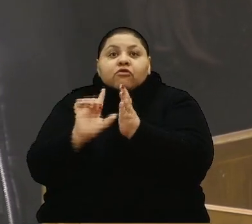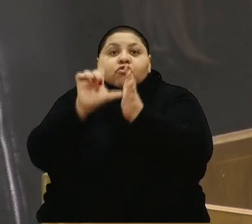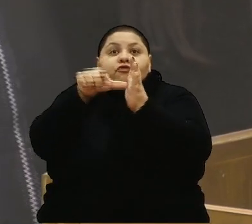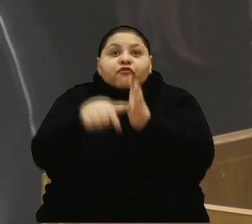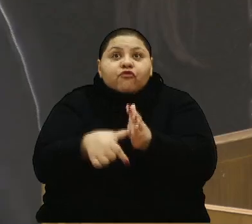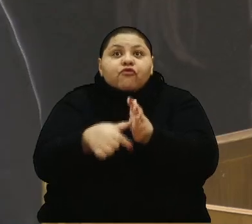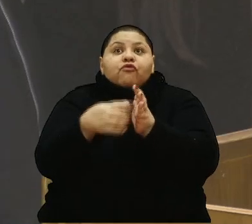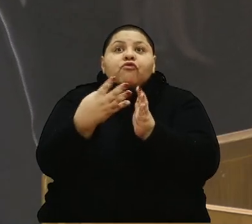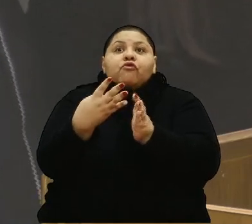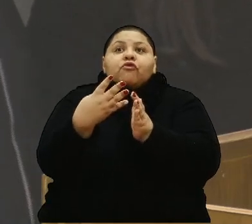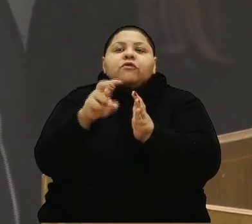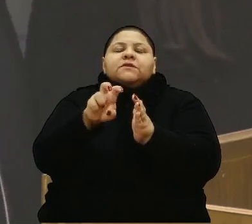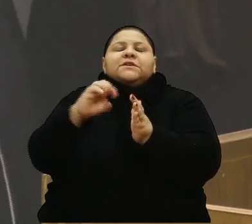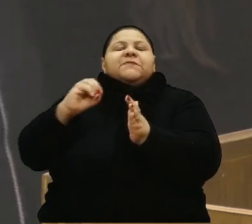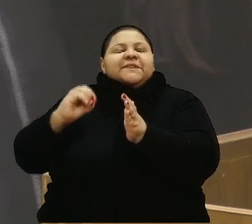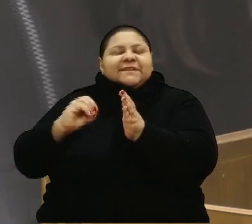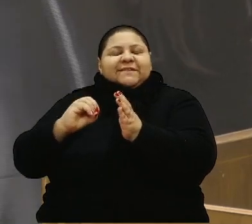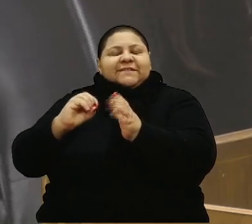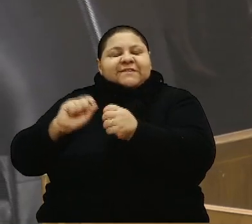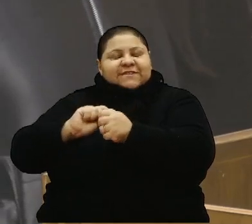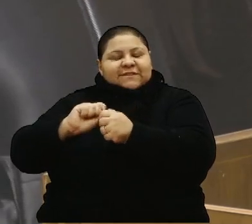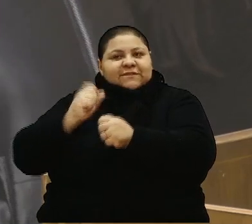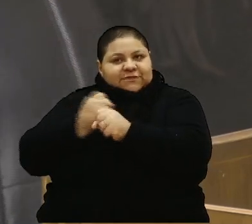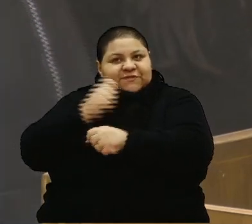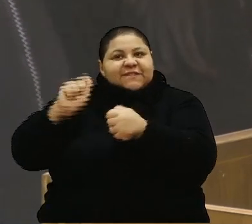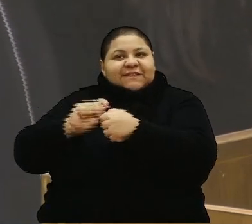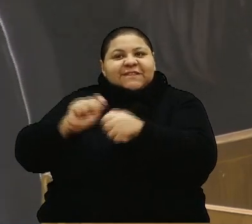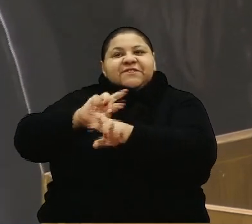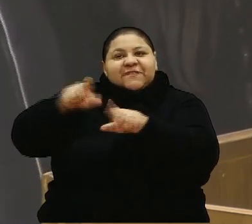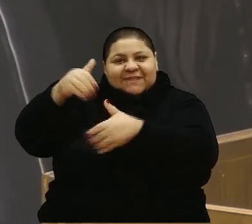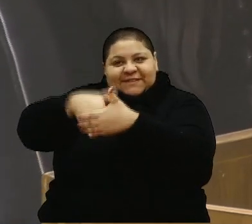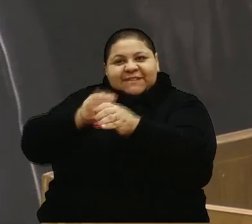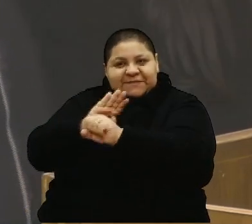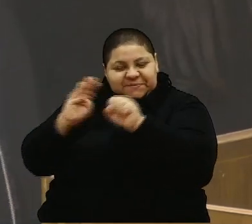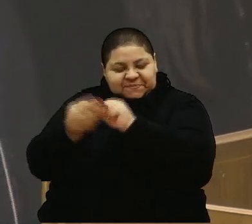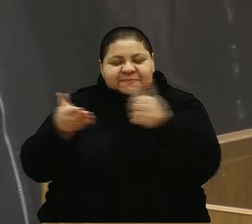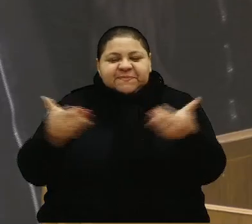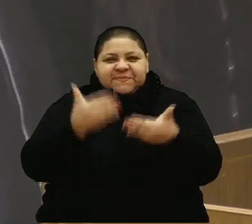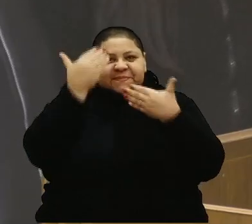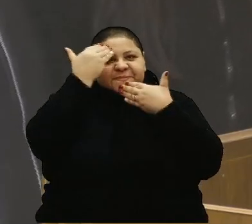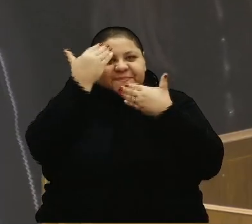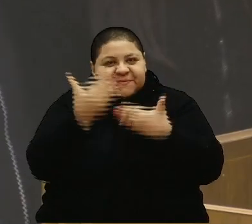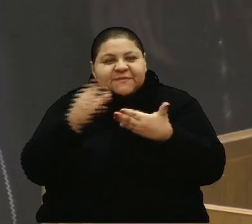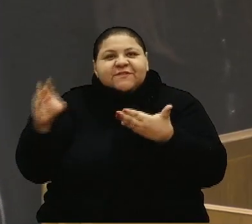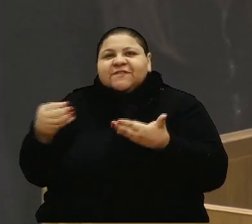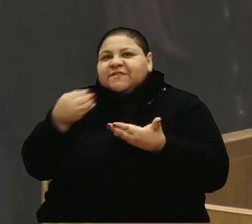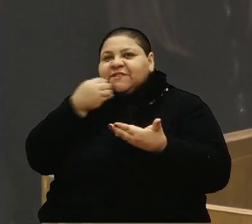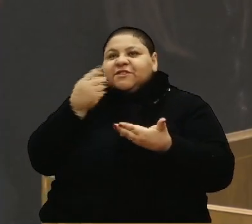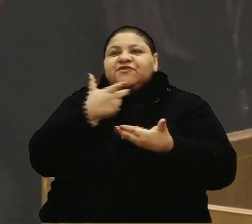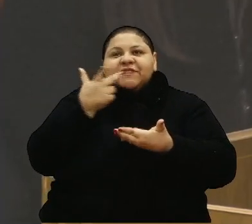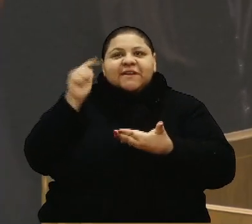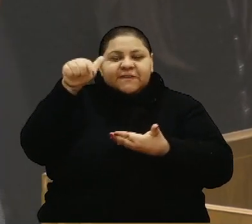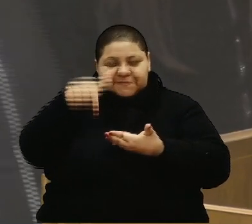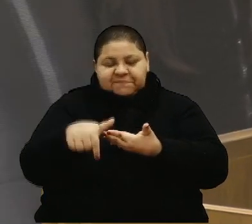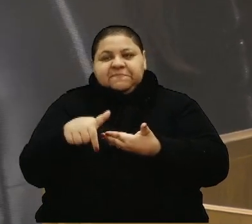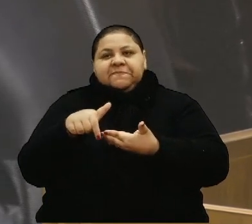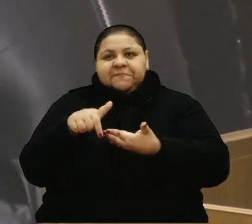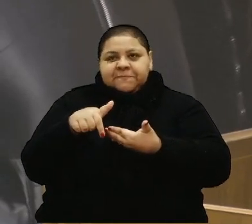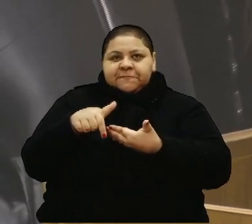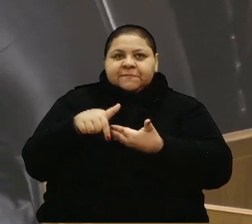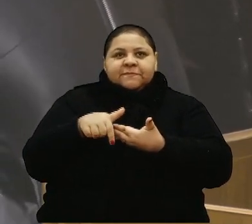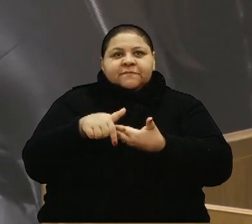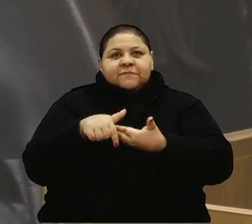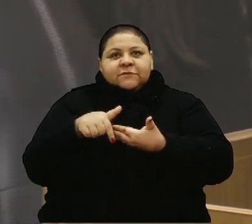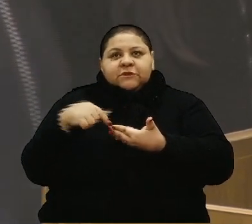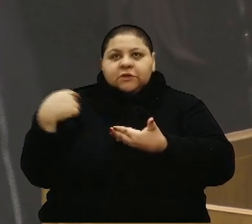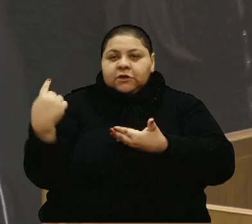anos, fazendo a diferença no bairro Santa Fé. Mas hoje eu queria agradecer já essa oportunidade de falar aqui, mas como